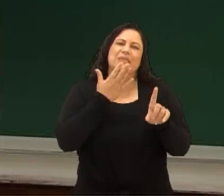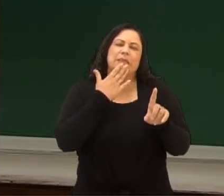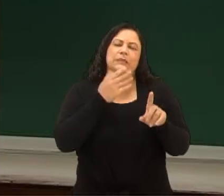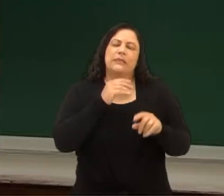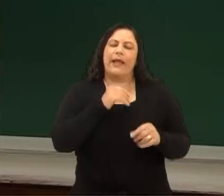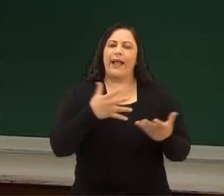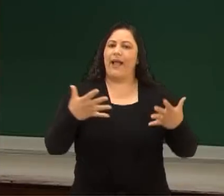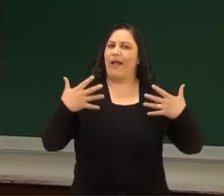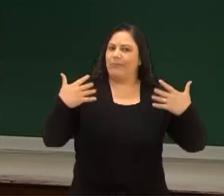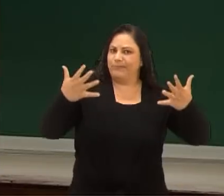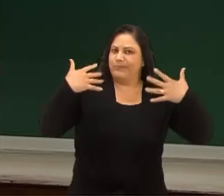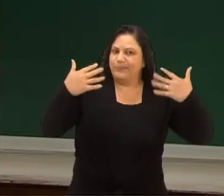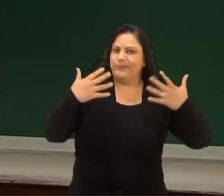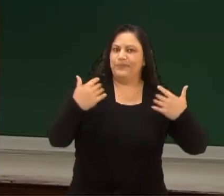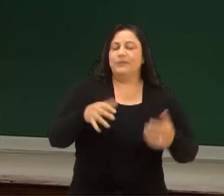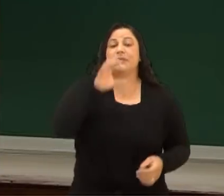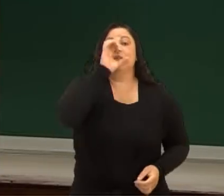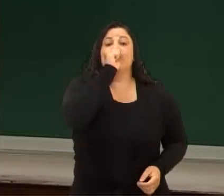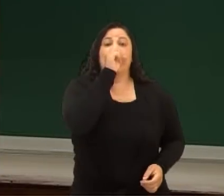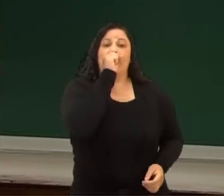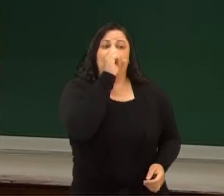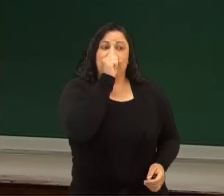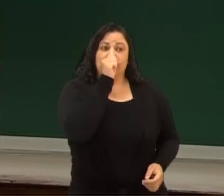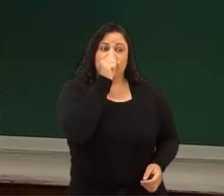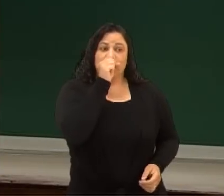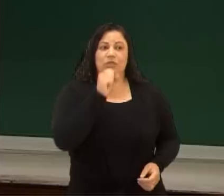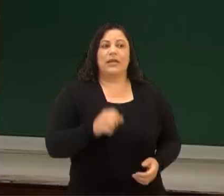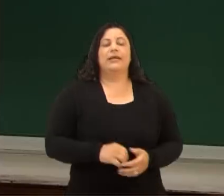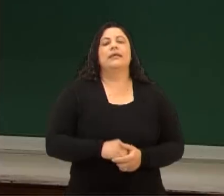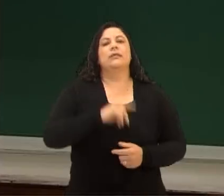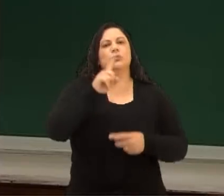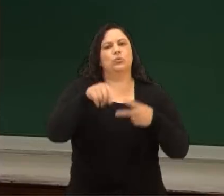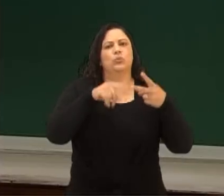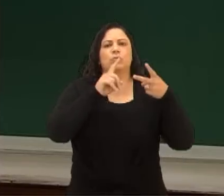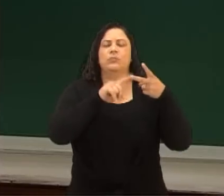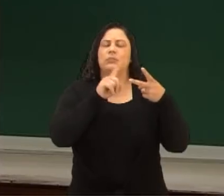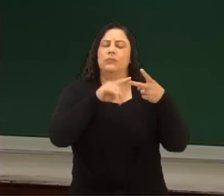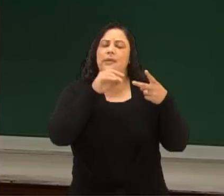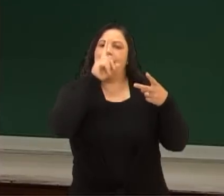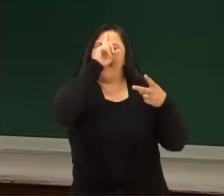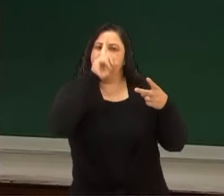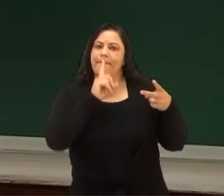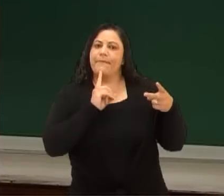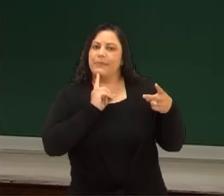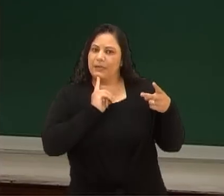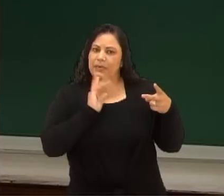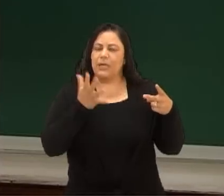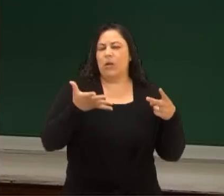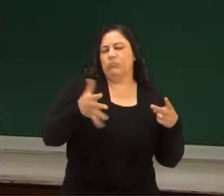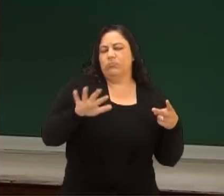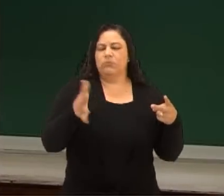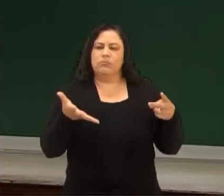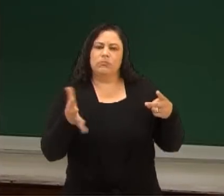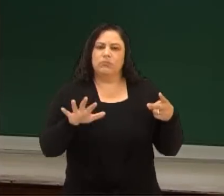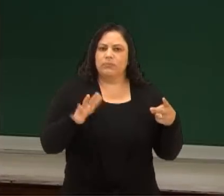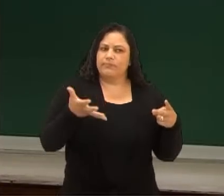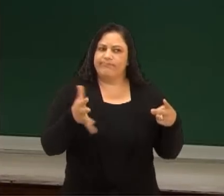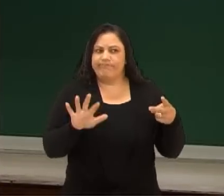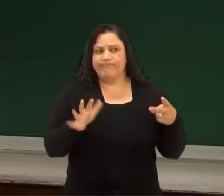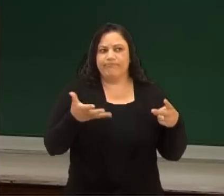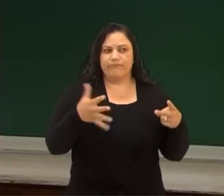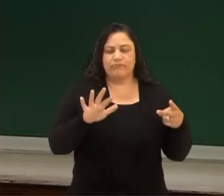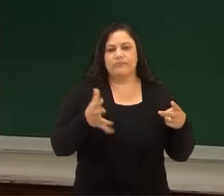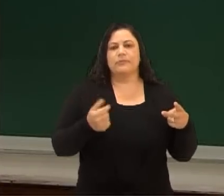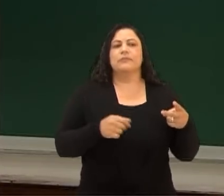laranjado aqui. A cor intermediária, aqui que é o amarelinho, as zonas térmicas mais amenas, com temperaturas,